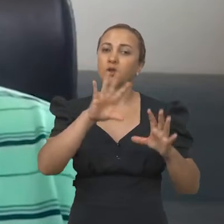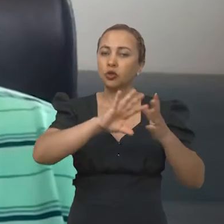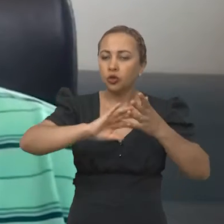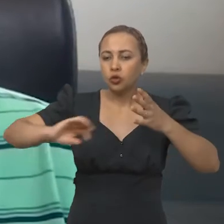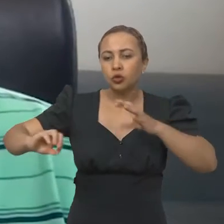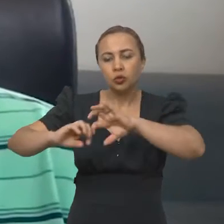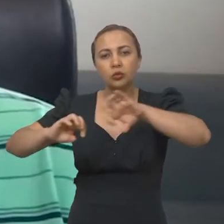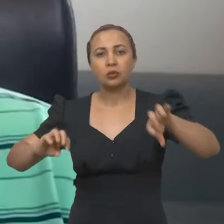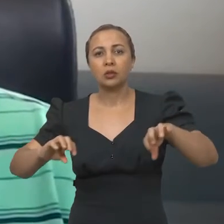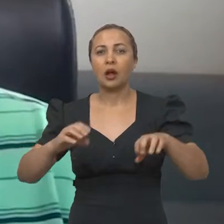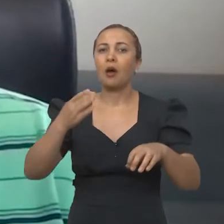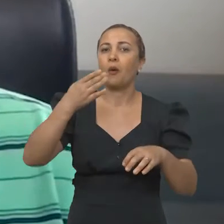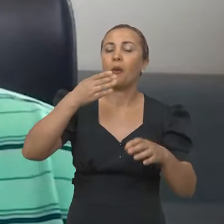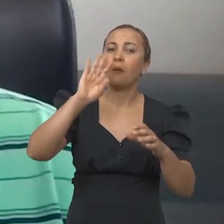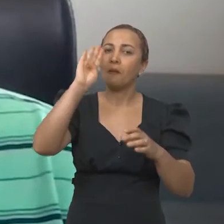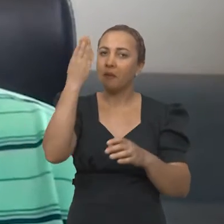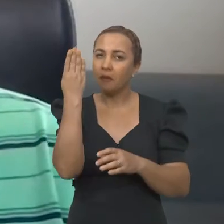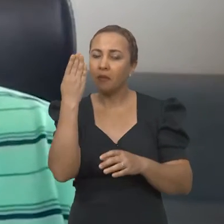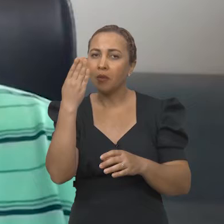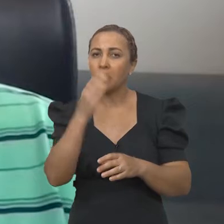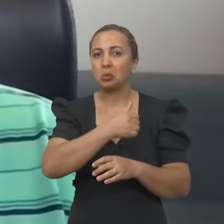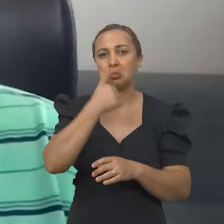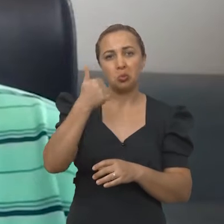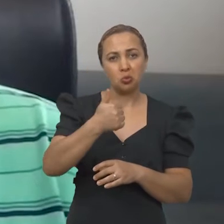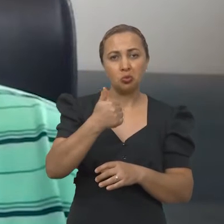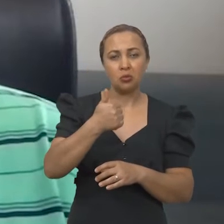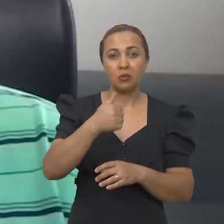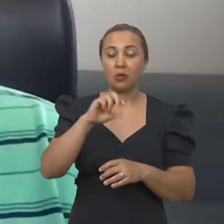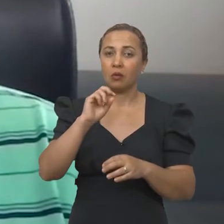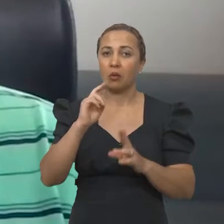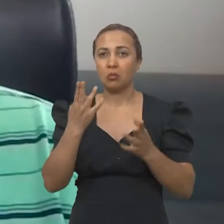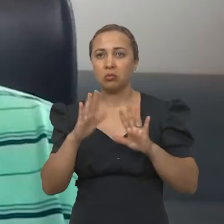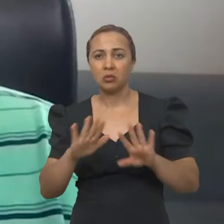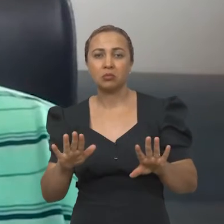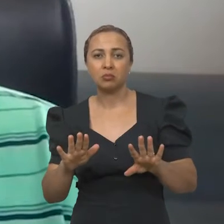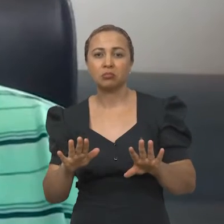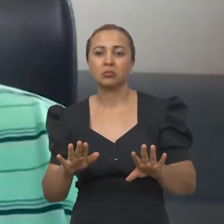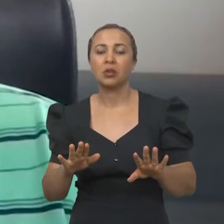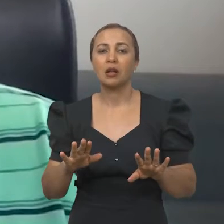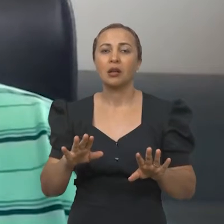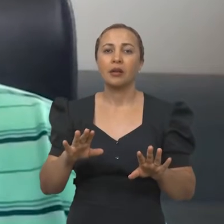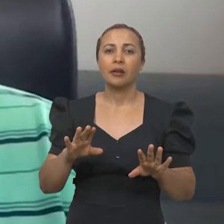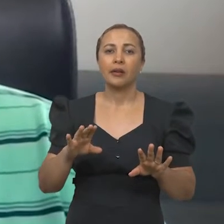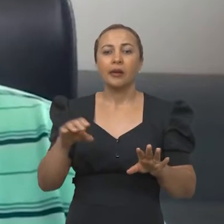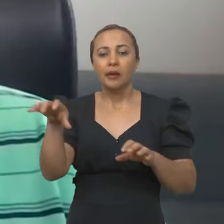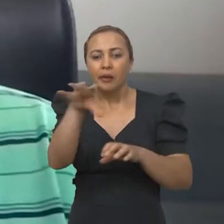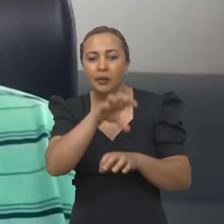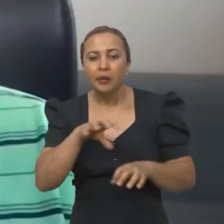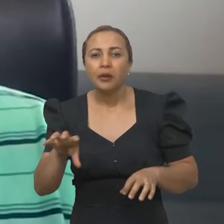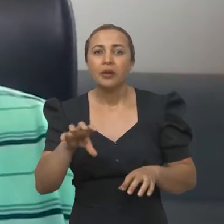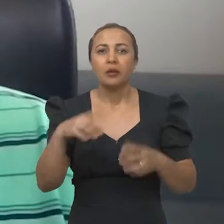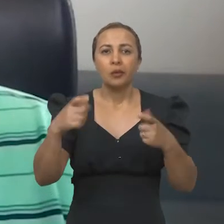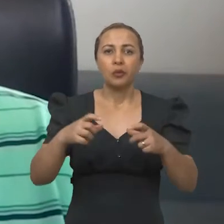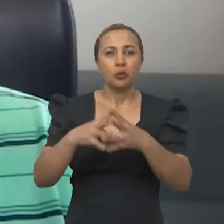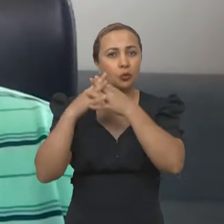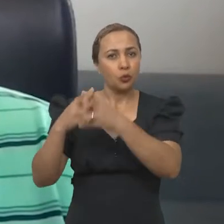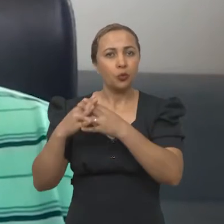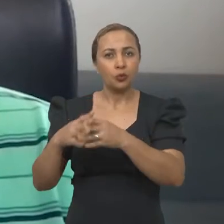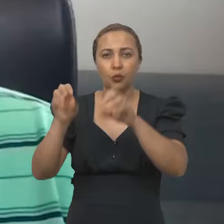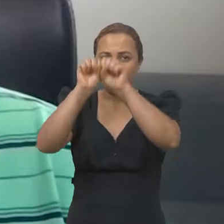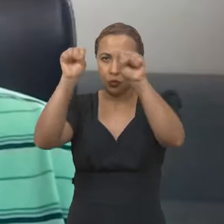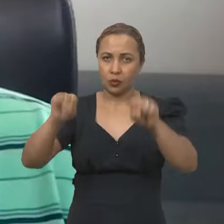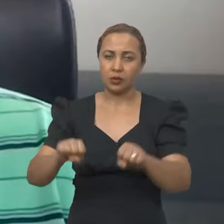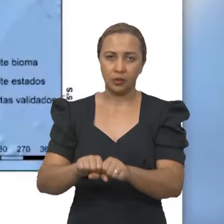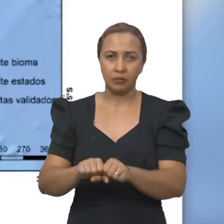os eventuais falsos positivos, ou seja, aquelas situações que confundem a capacidade de